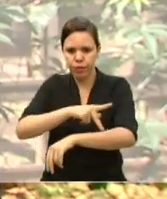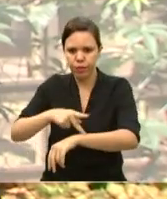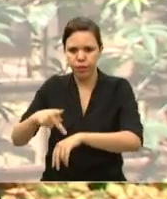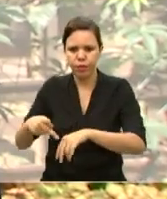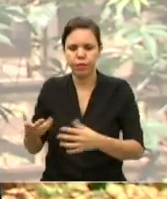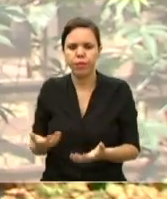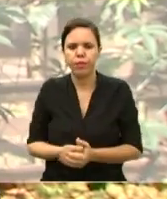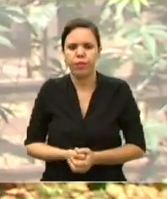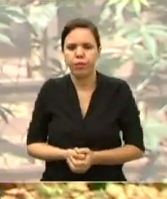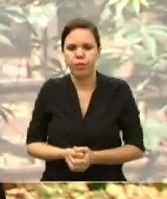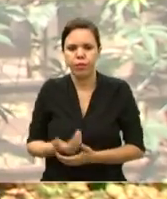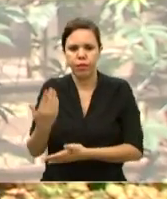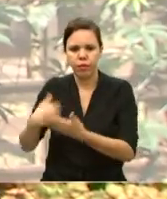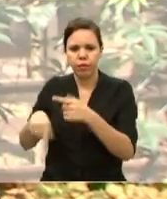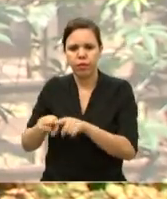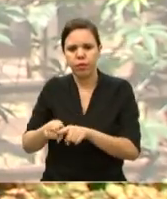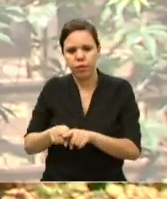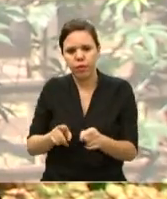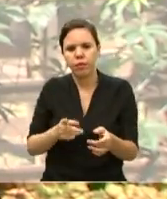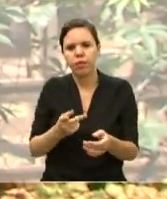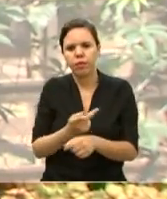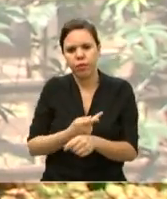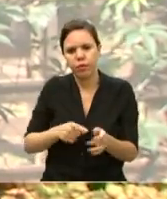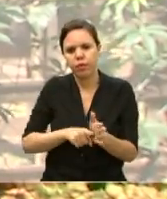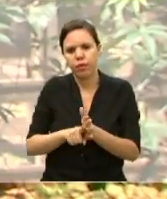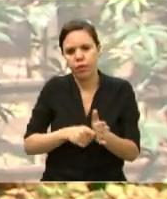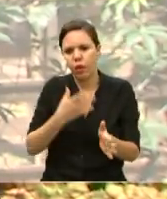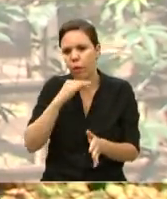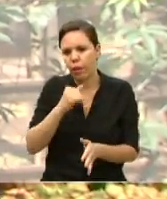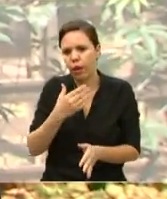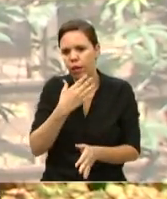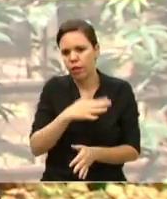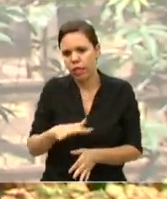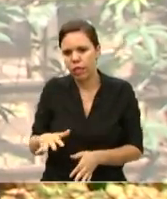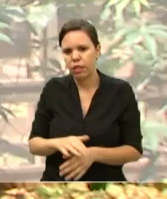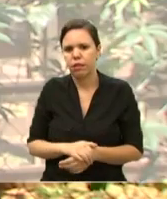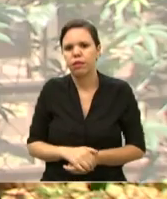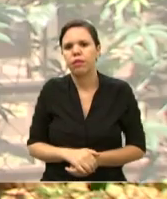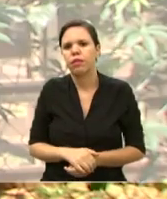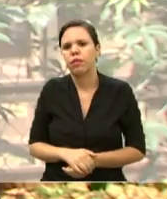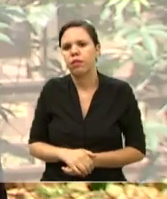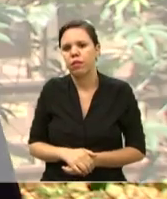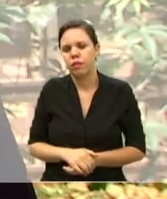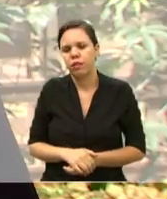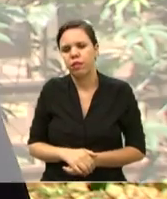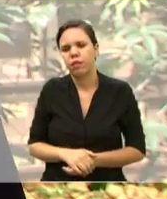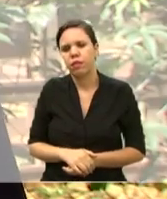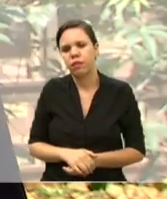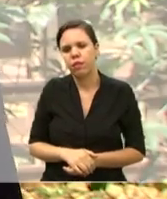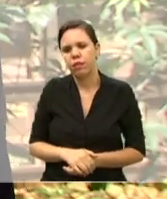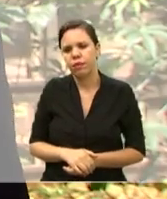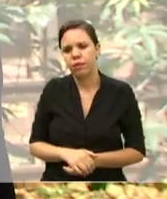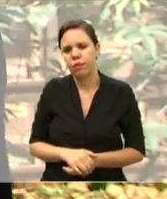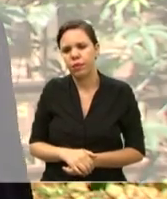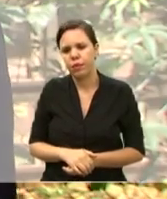e buscávamos mesmo, eu e o pai das crianças, a gente buscava uma